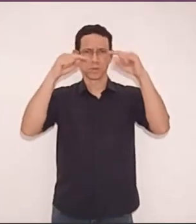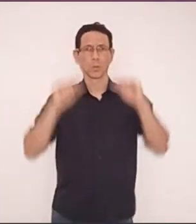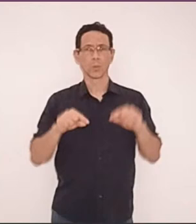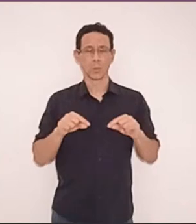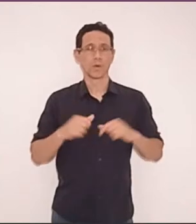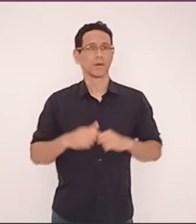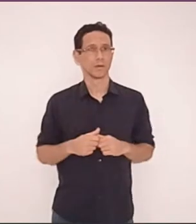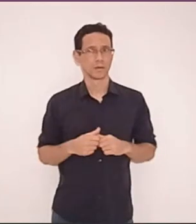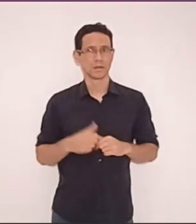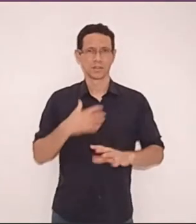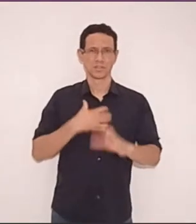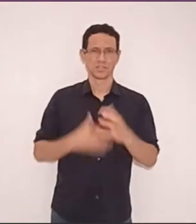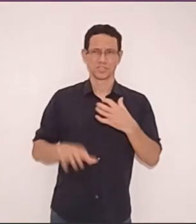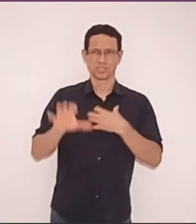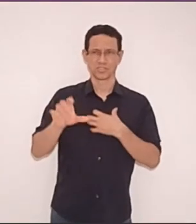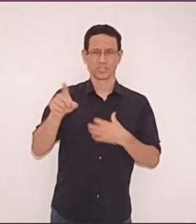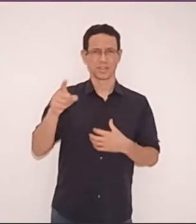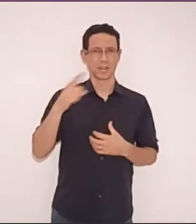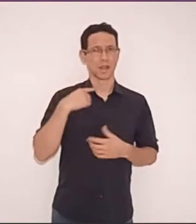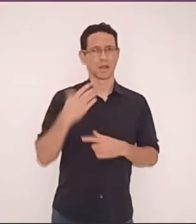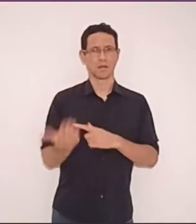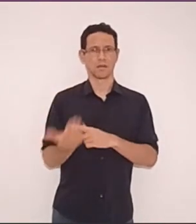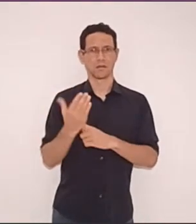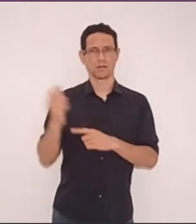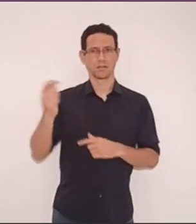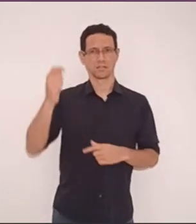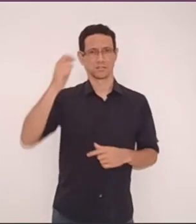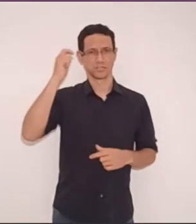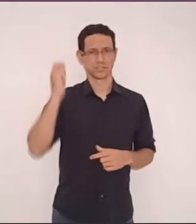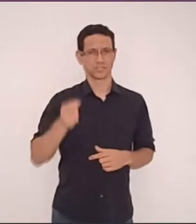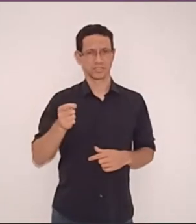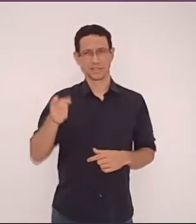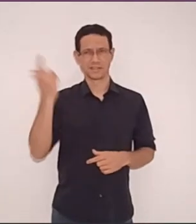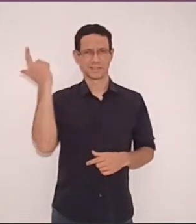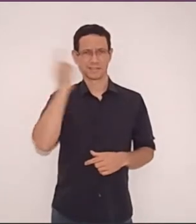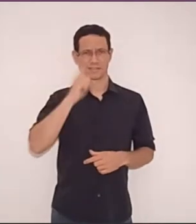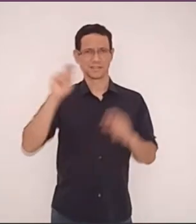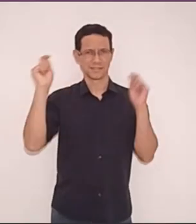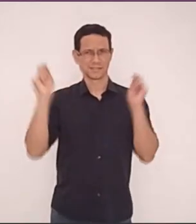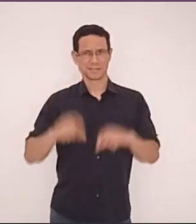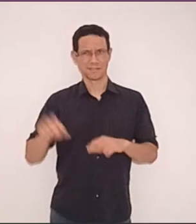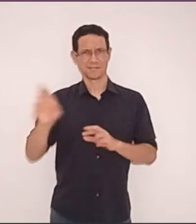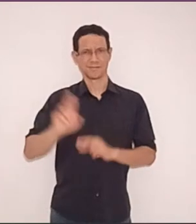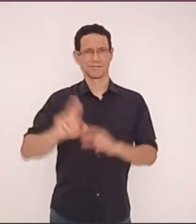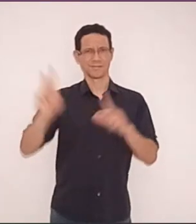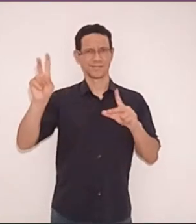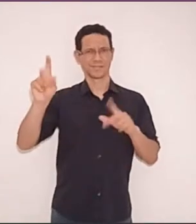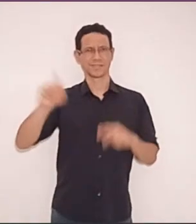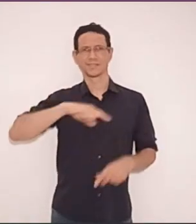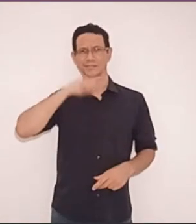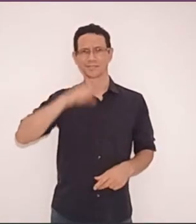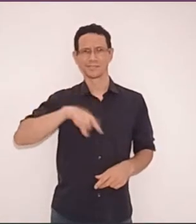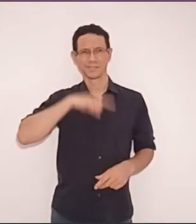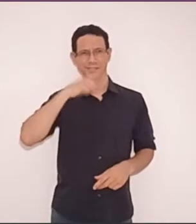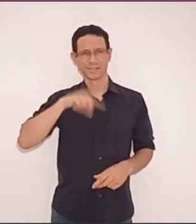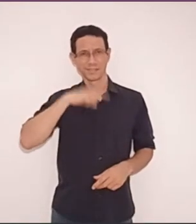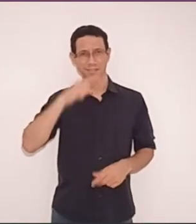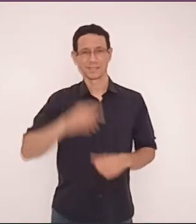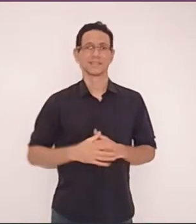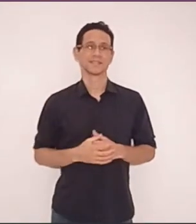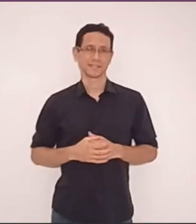projetar em alguém uma varinha de condão uma capacidade mágica Fora do Comum para